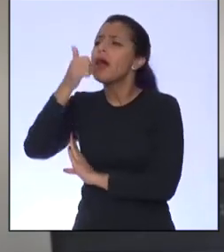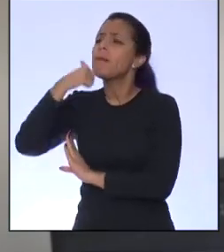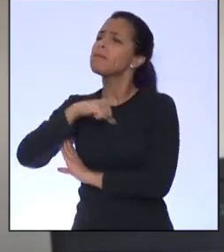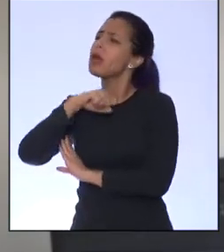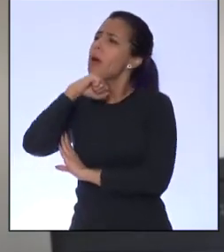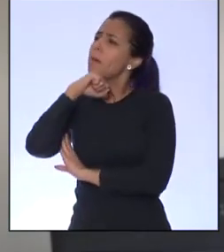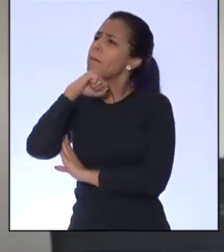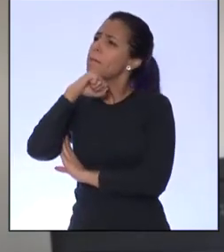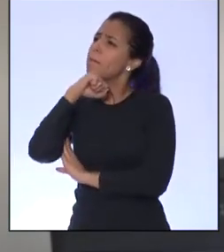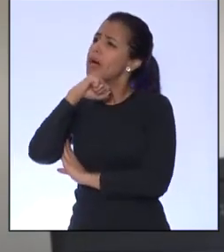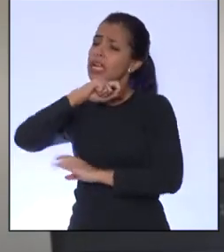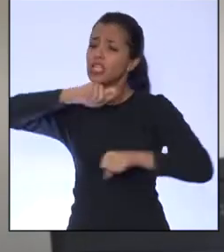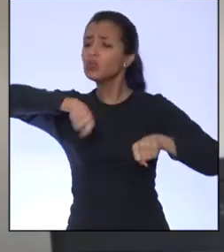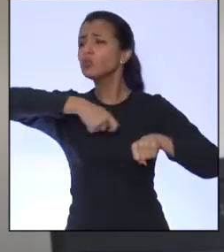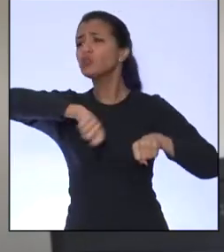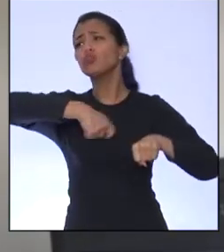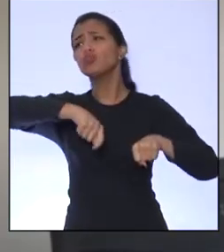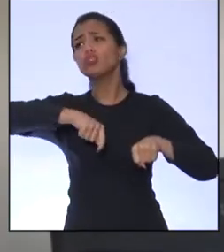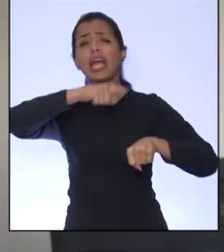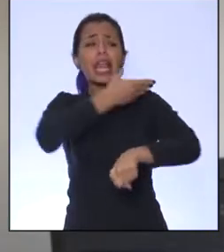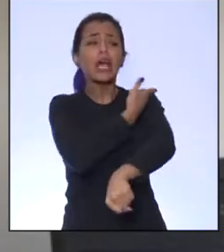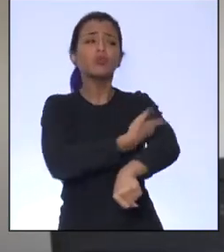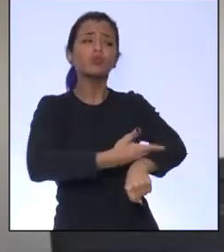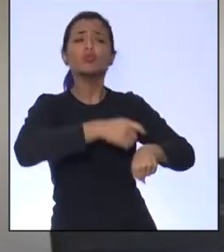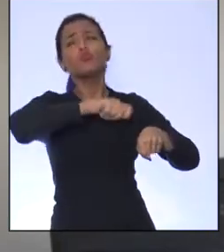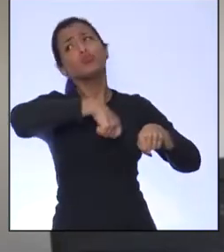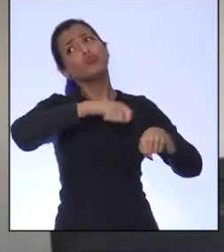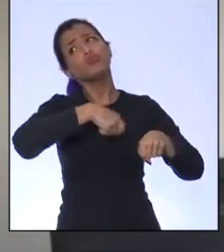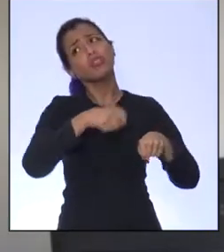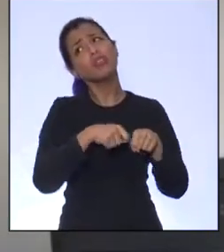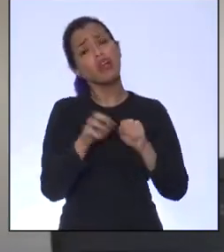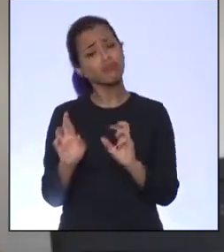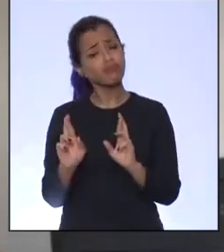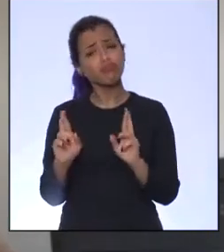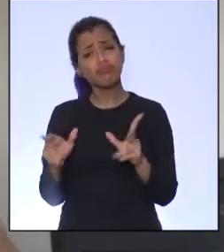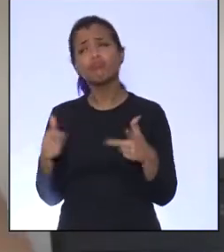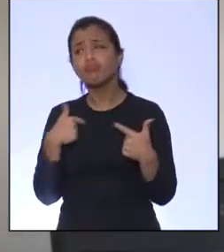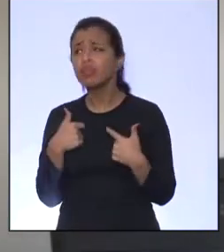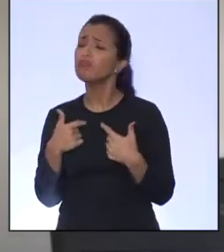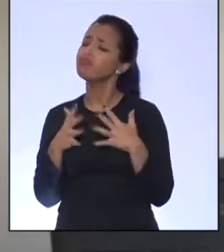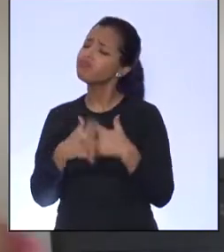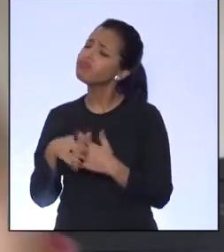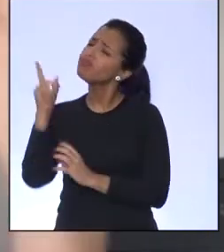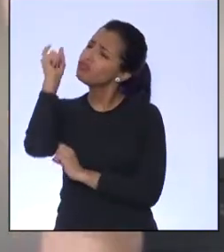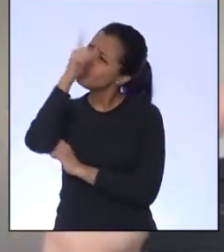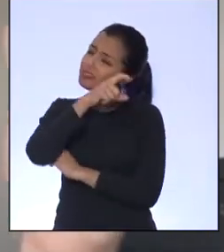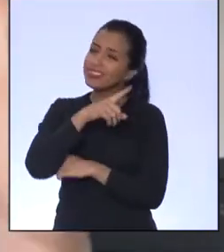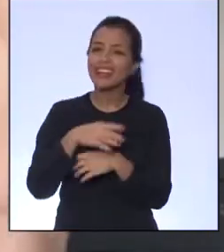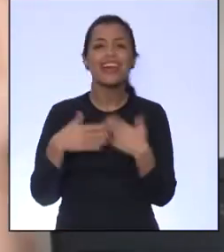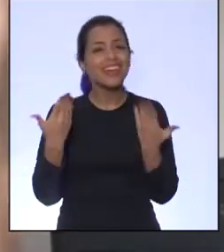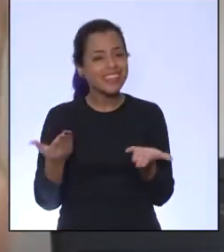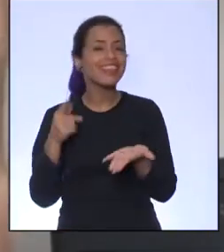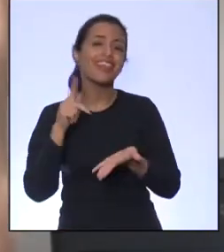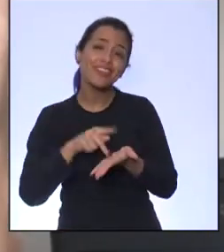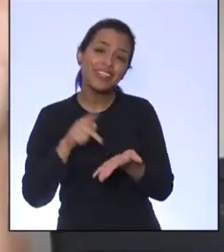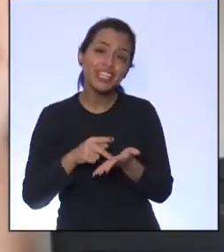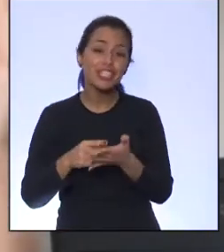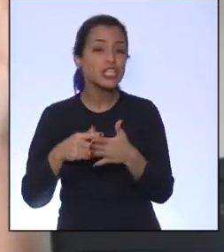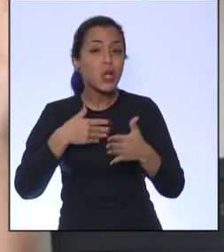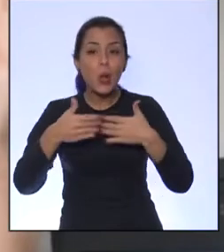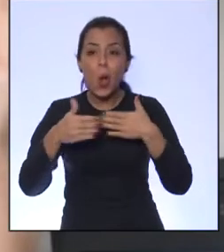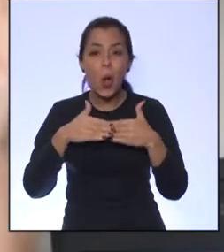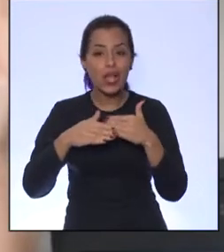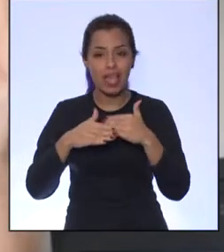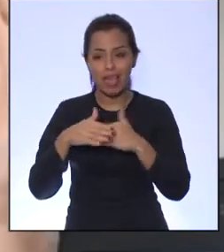mãe é cozinheira, ela tem mania de cozinhar, então está difícil. Então, em todos os níveis, os